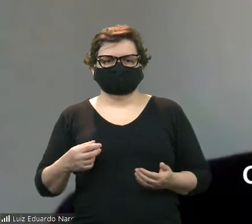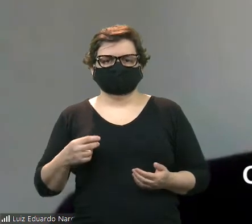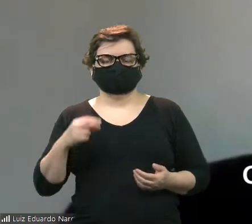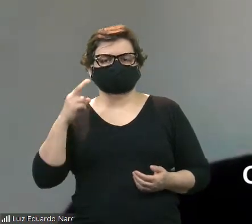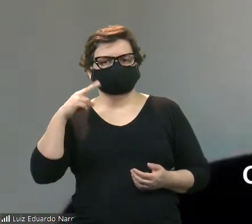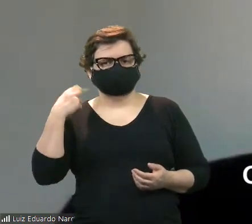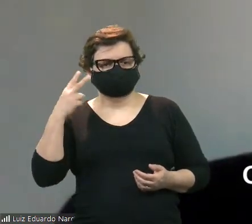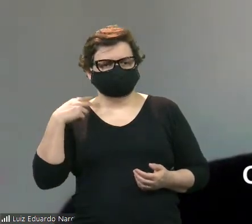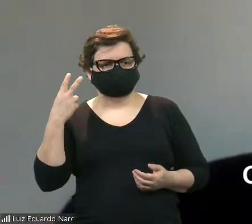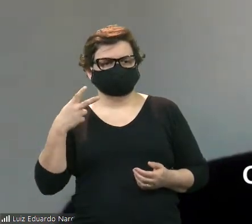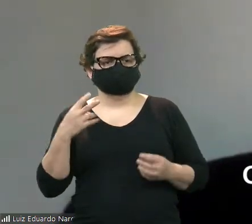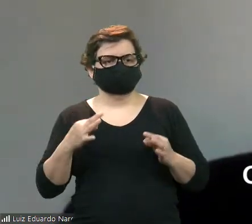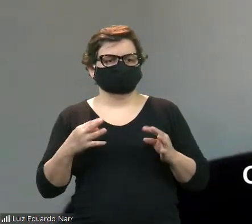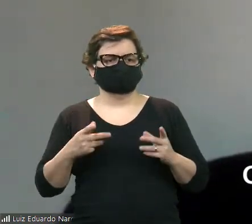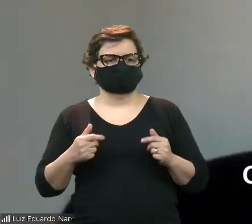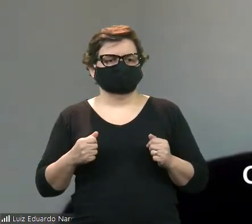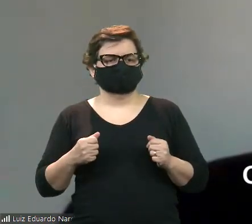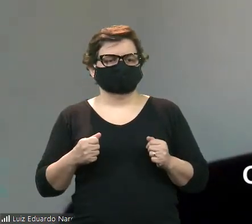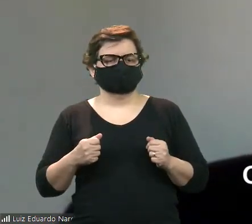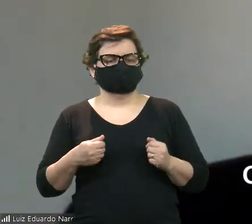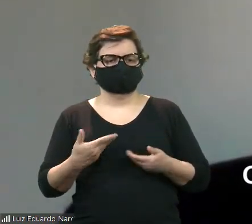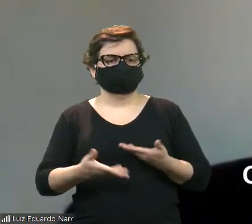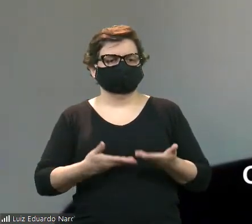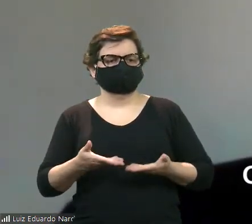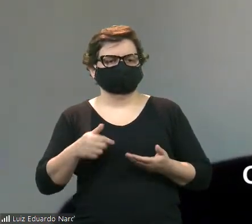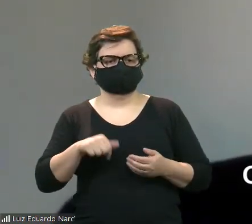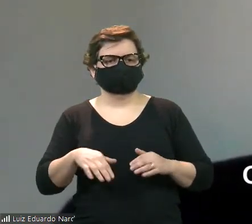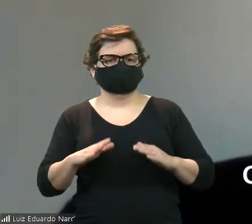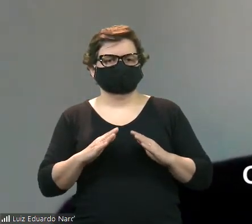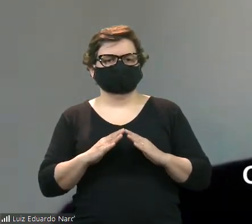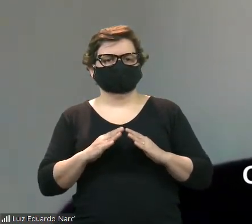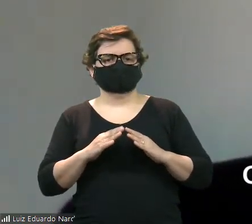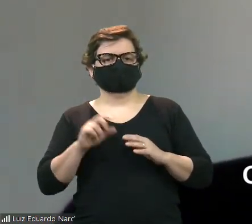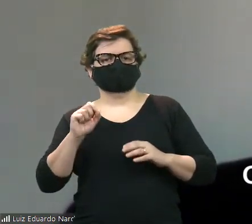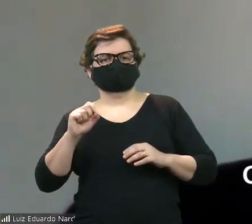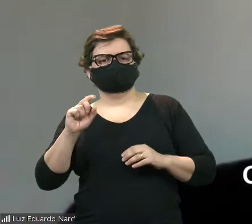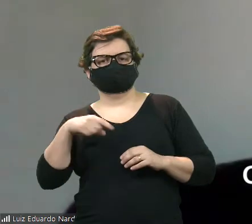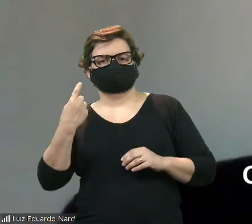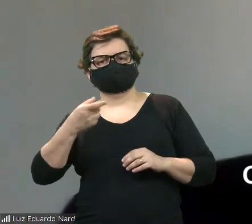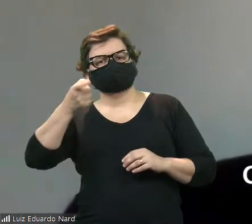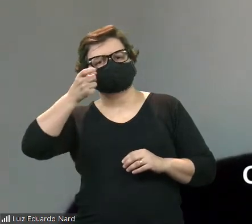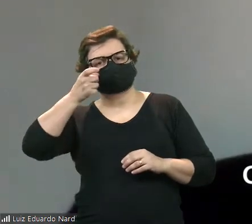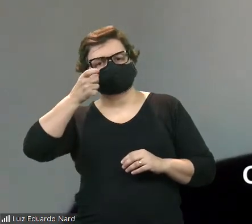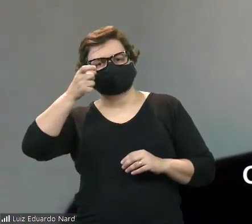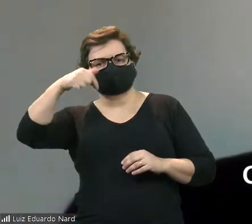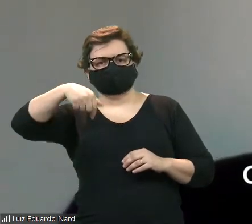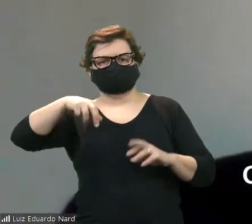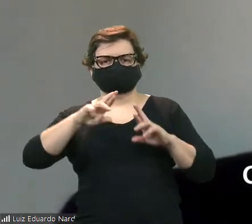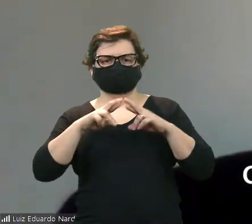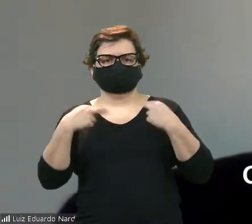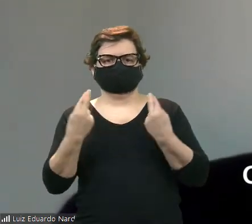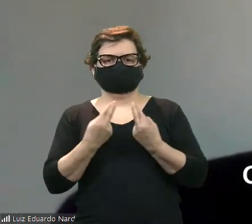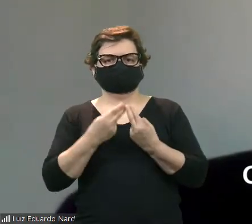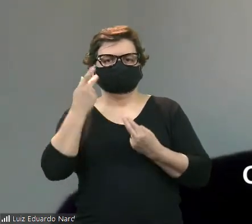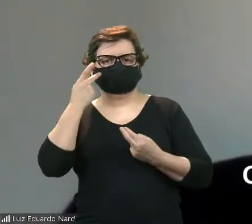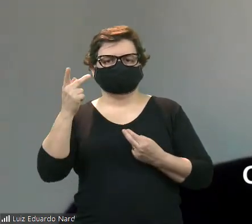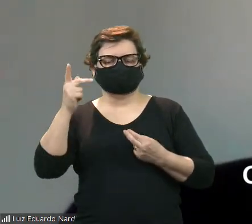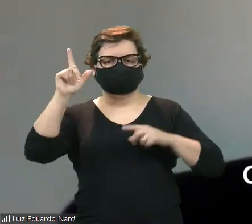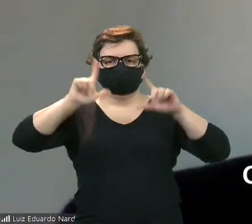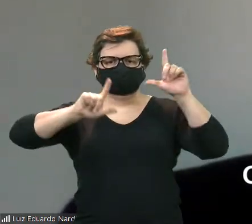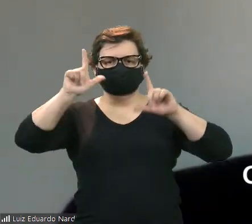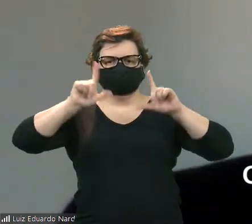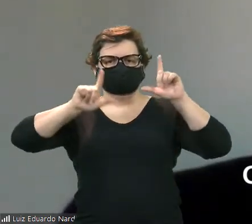senhora vereadora, senhores servidores desta casa, os senhores que estão acompanhando esta sessão através da TV